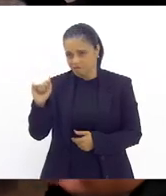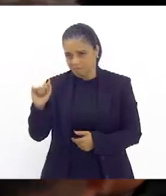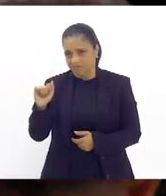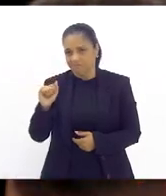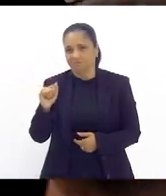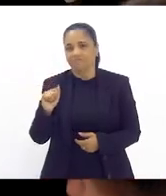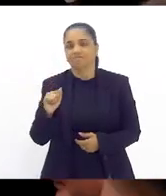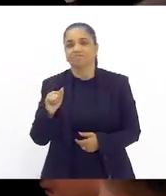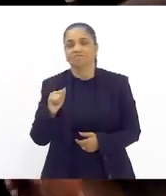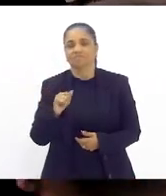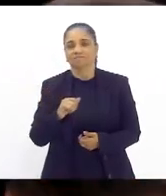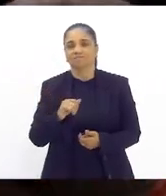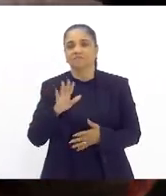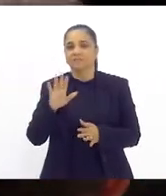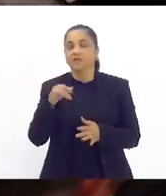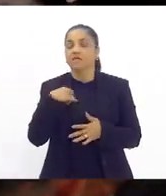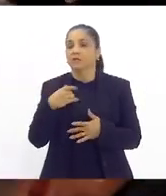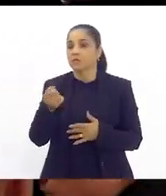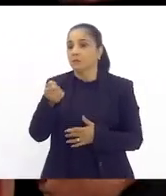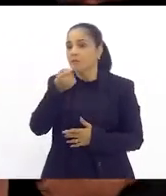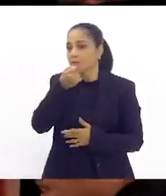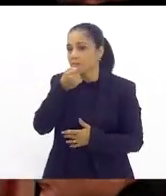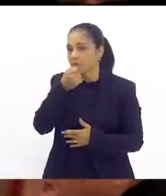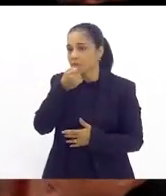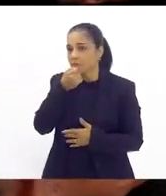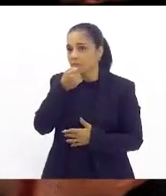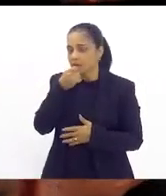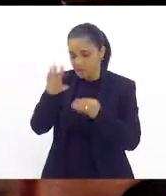gostaria de fazer uma consideração presente